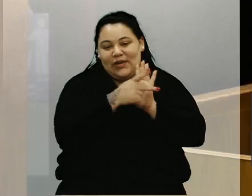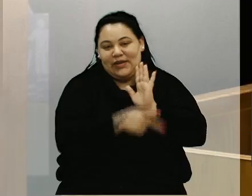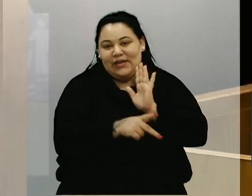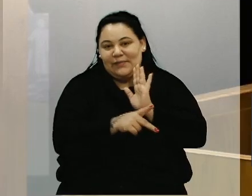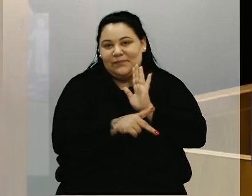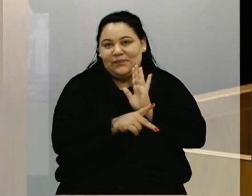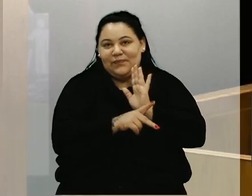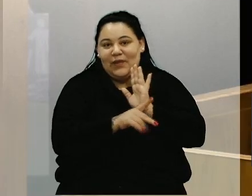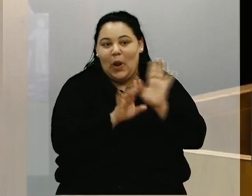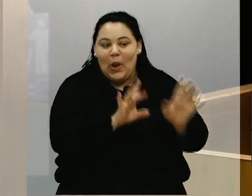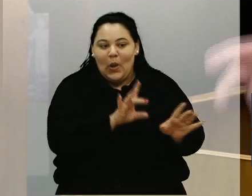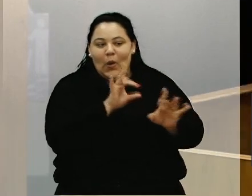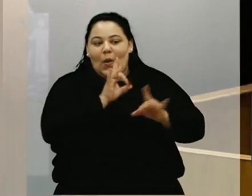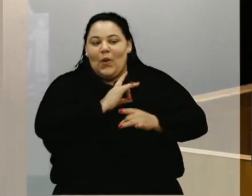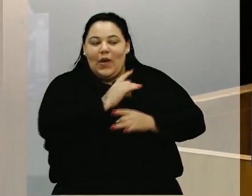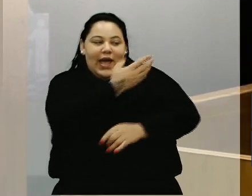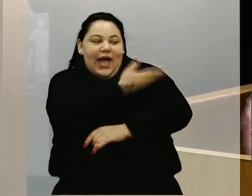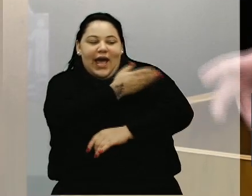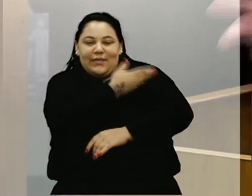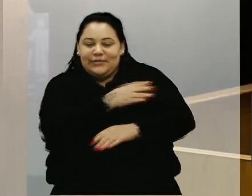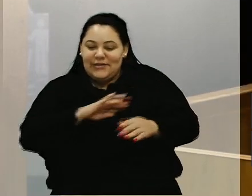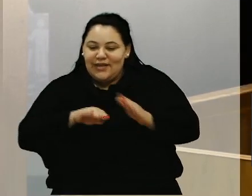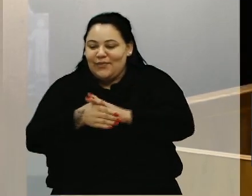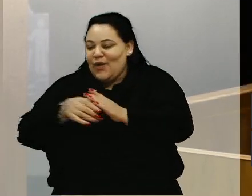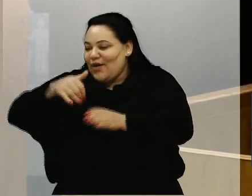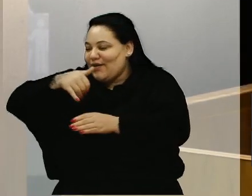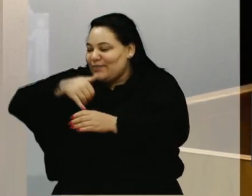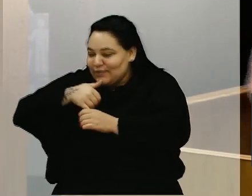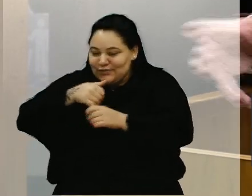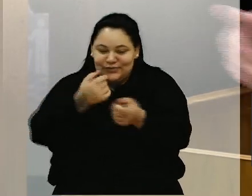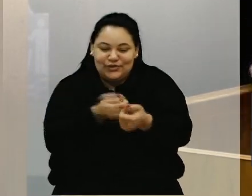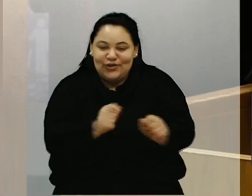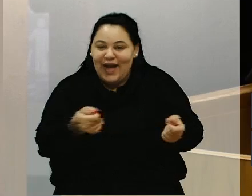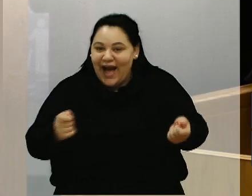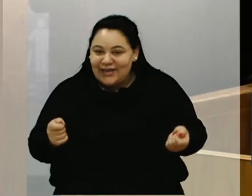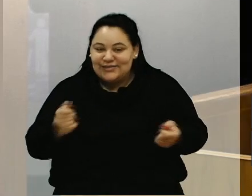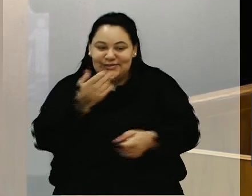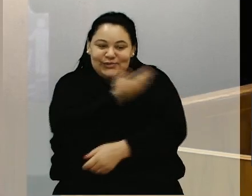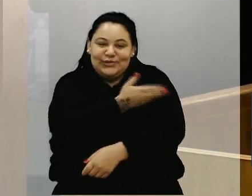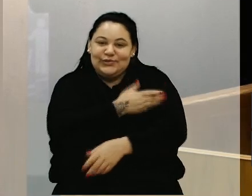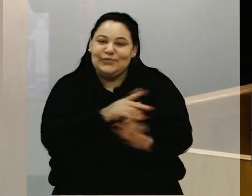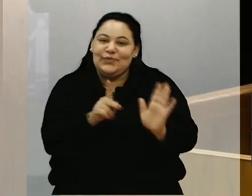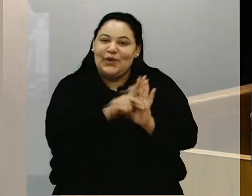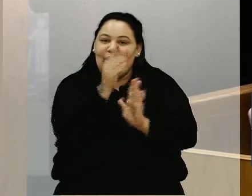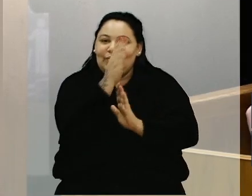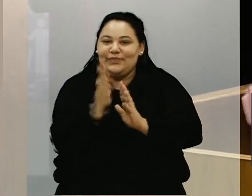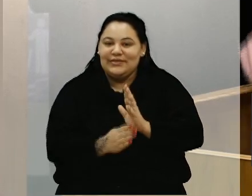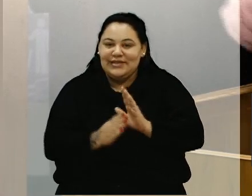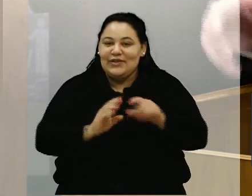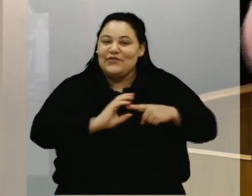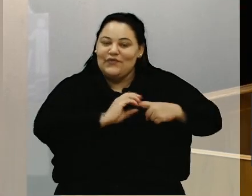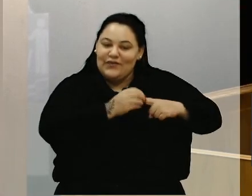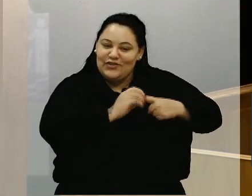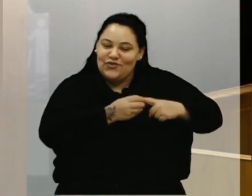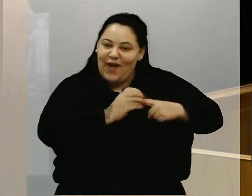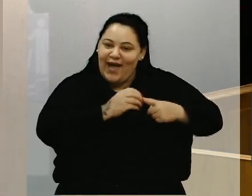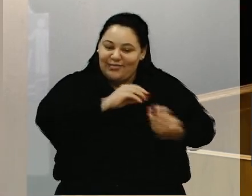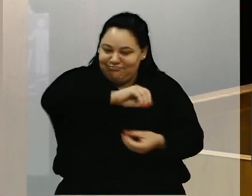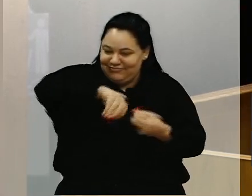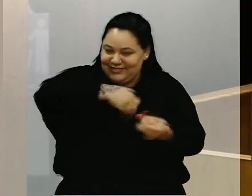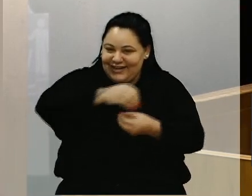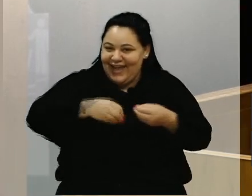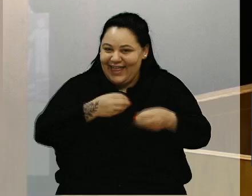incorporou hábitos, né, se adaptou ao chimarrão, ao churrasco, aos costumes brasileiros, à feijoada, mas não olvidando,